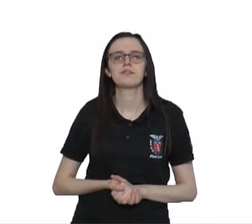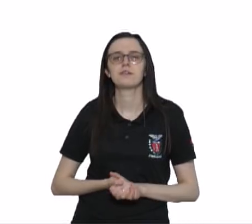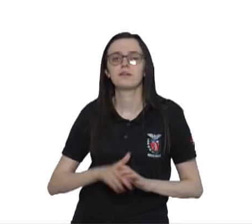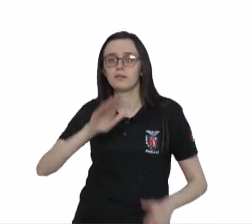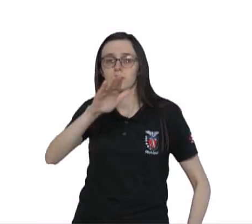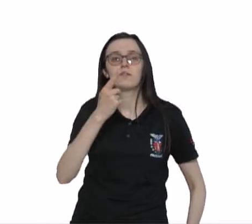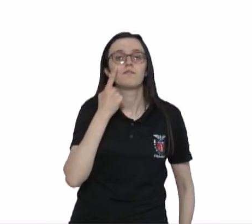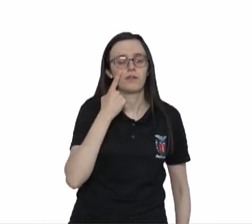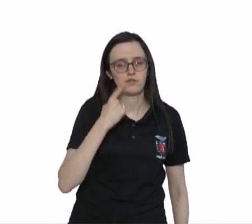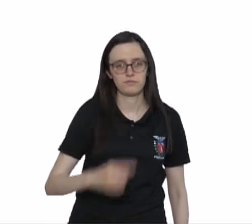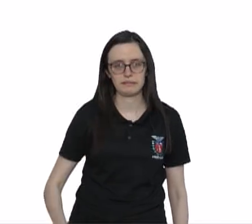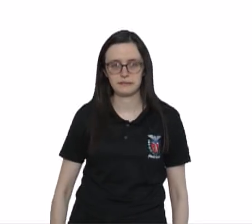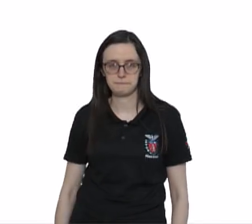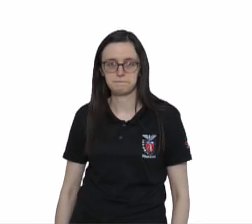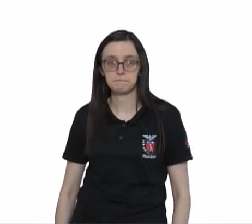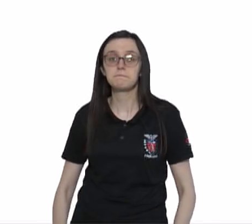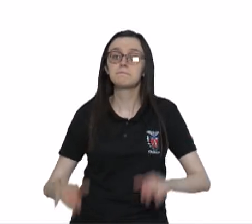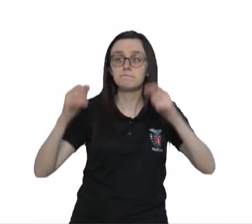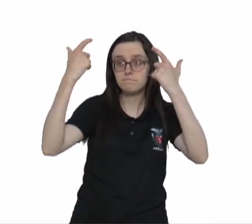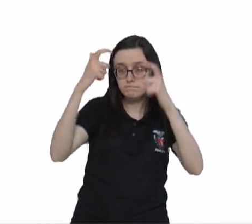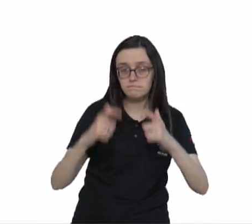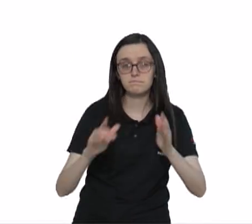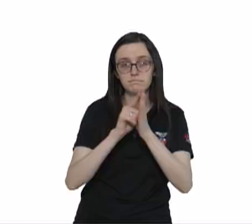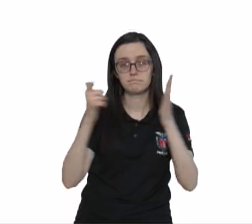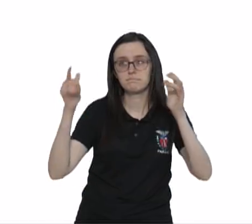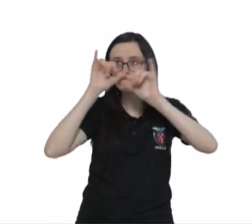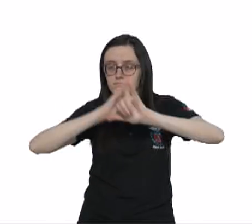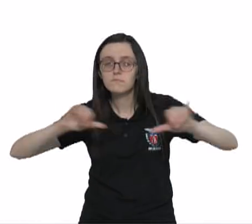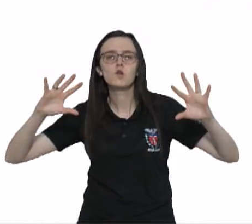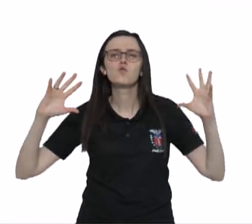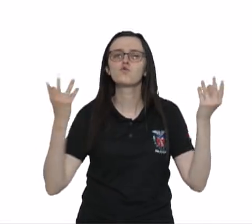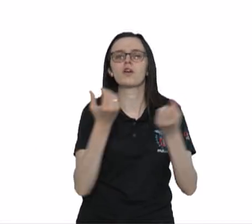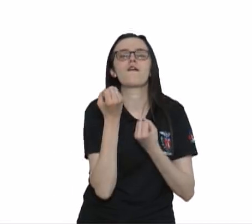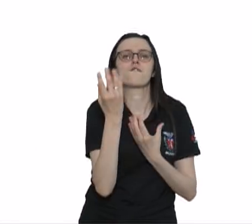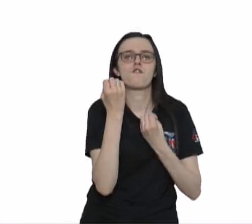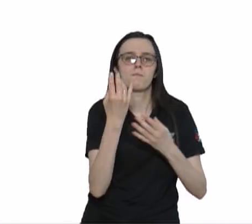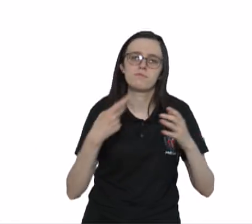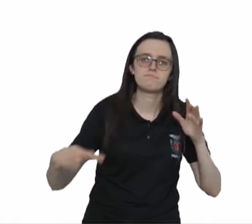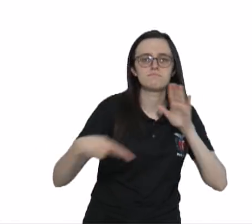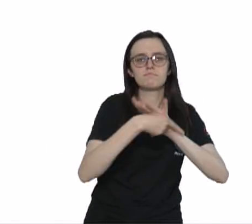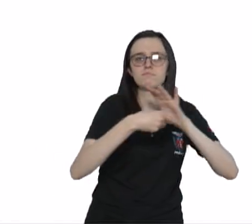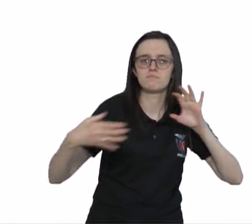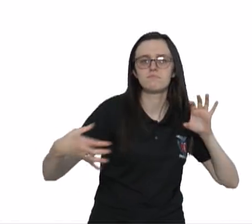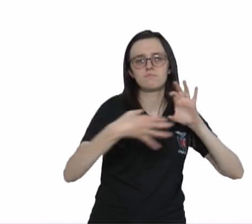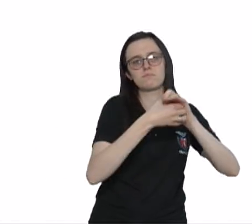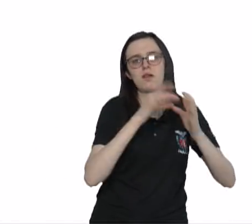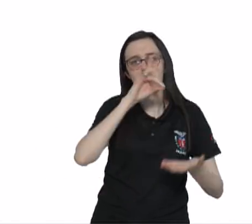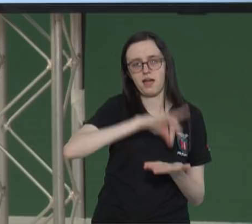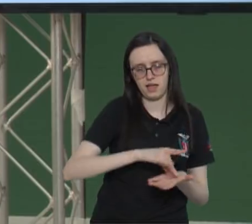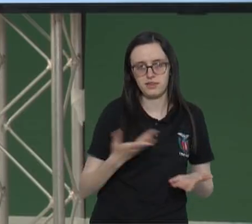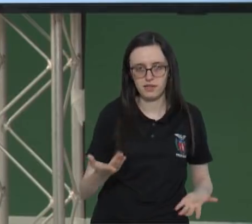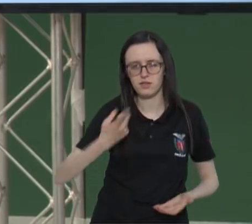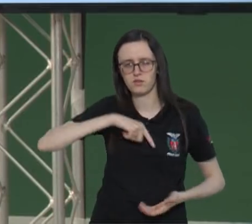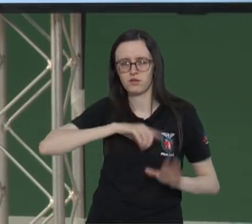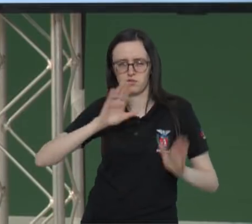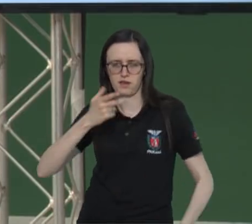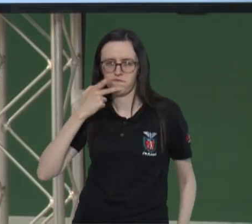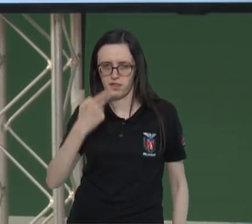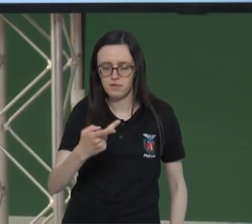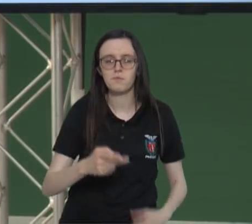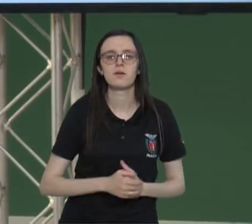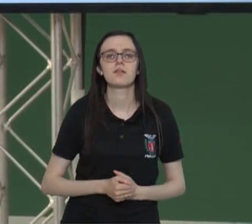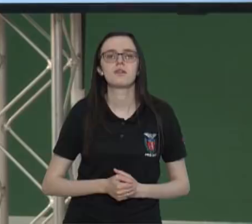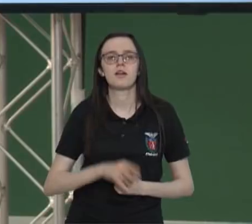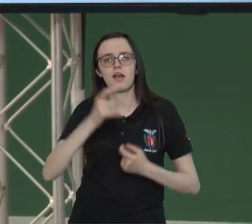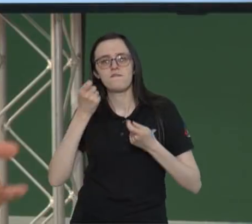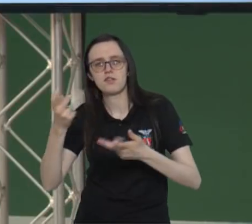Veja, nos classificados todas as informações fazem parte da realidade, né? Como nós falamos, você vai